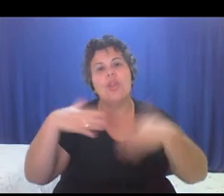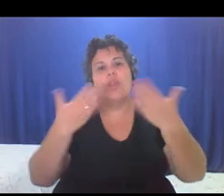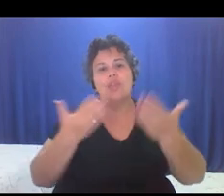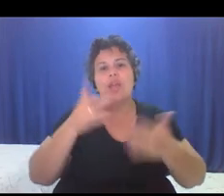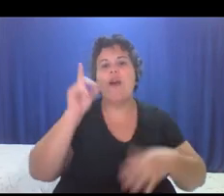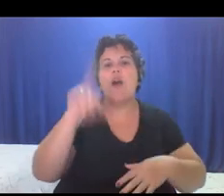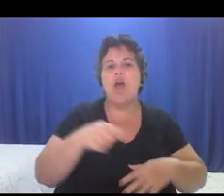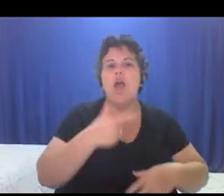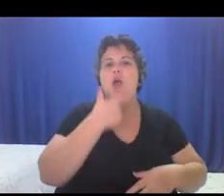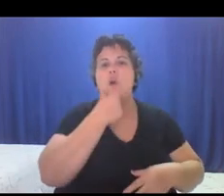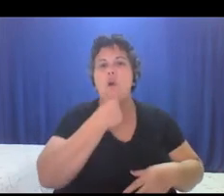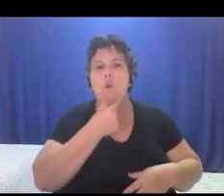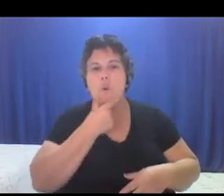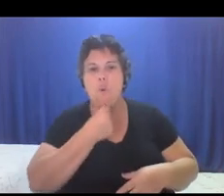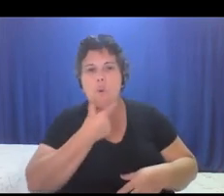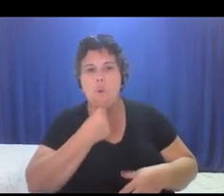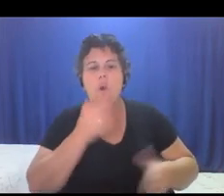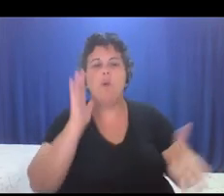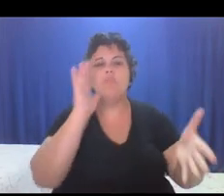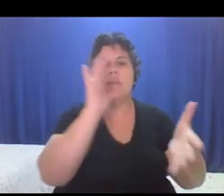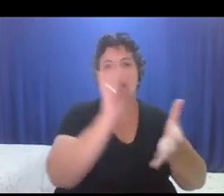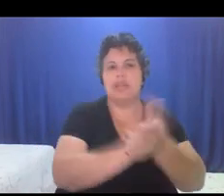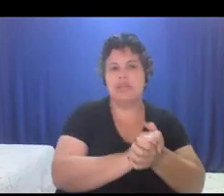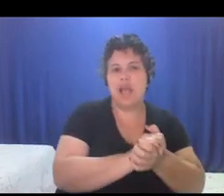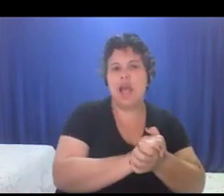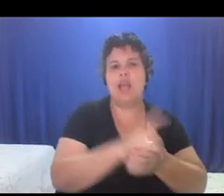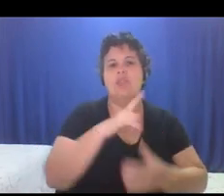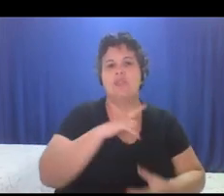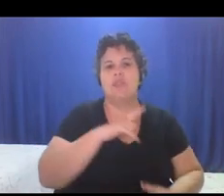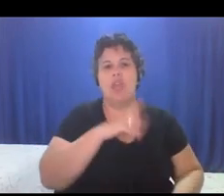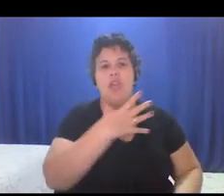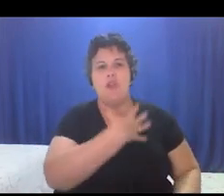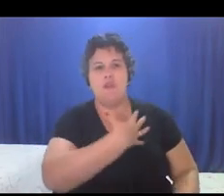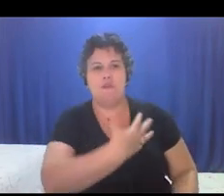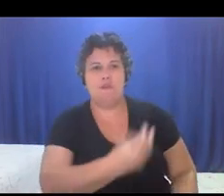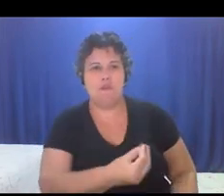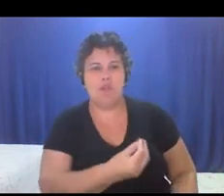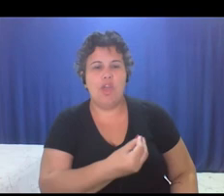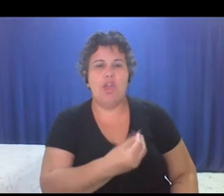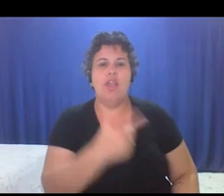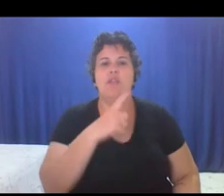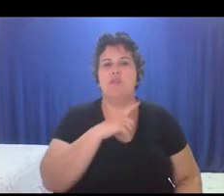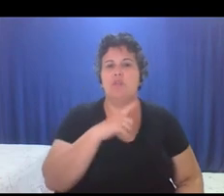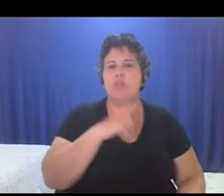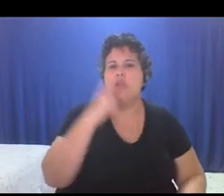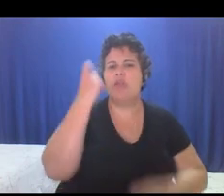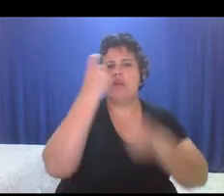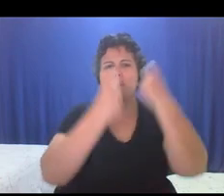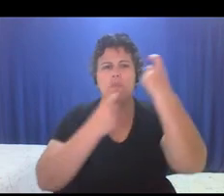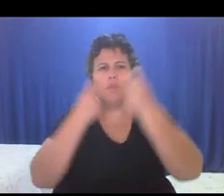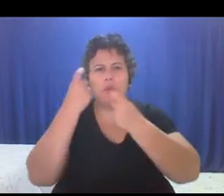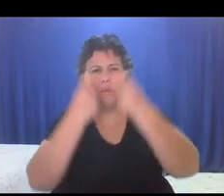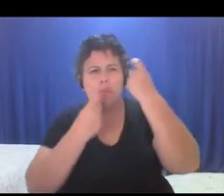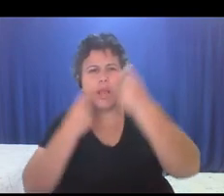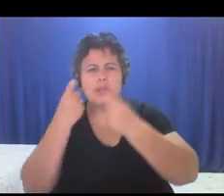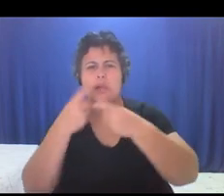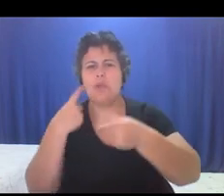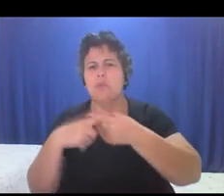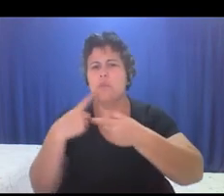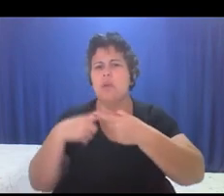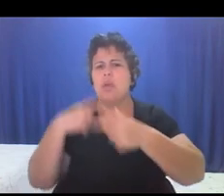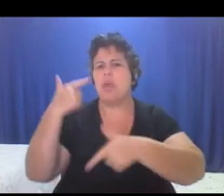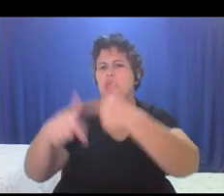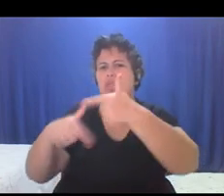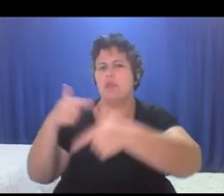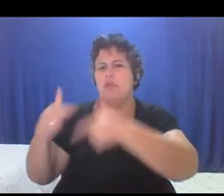homem casado, com filhos. Então, ali ele tem todas as preocupações dele, que ele estava em uma empresa